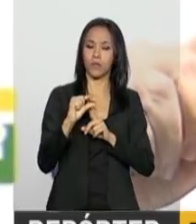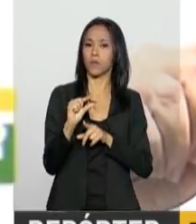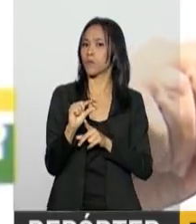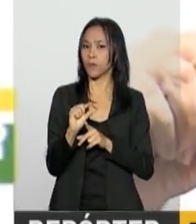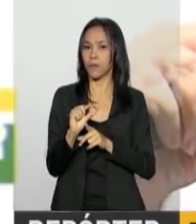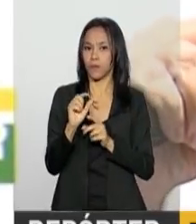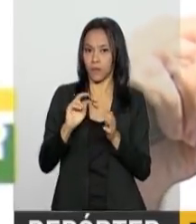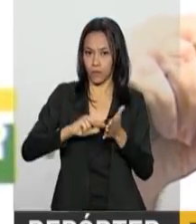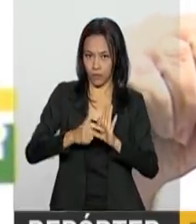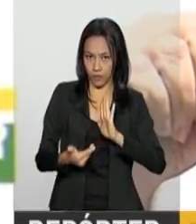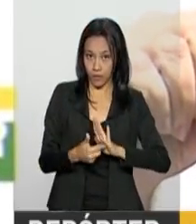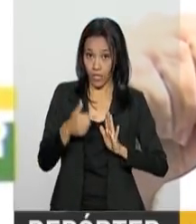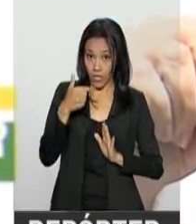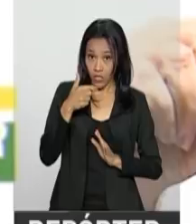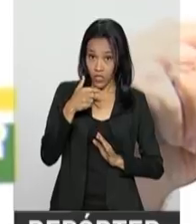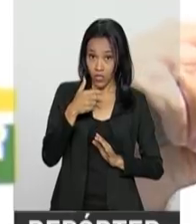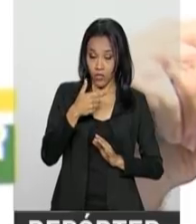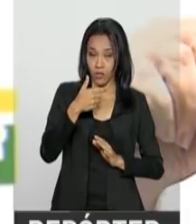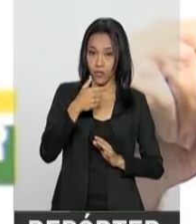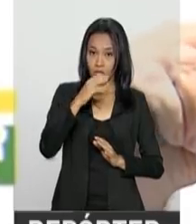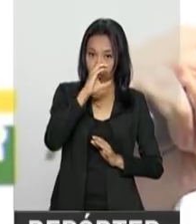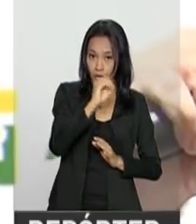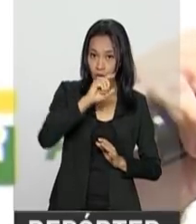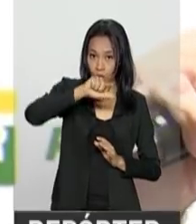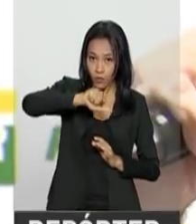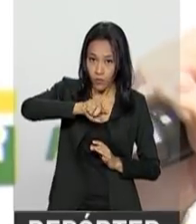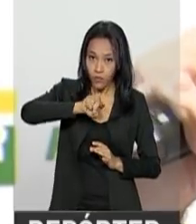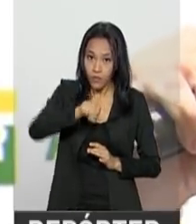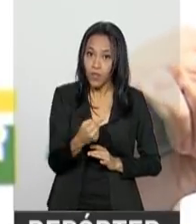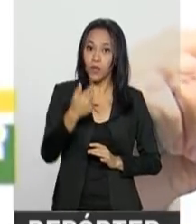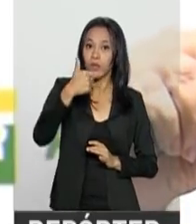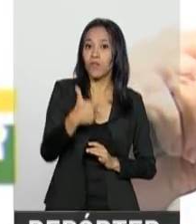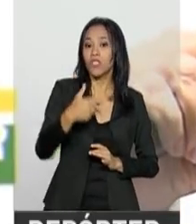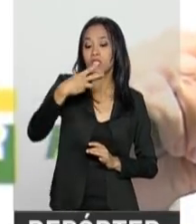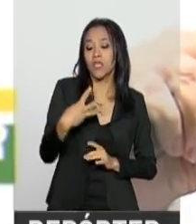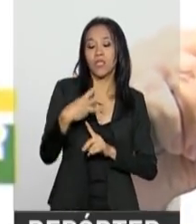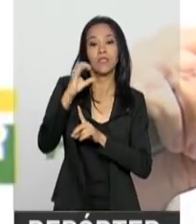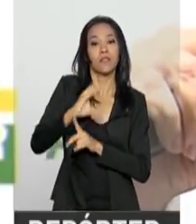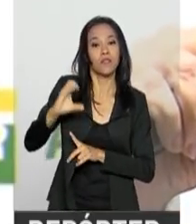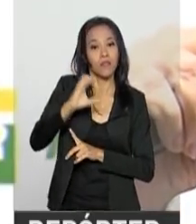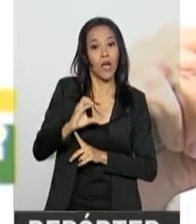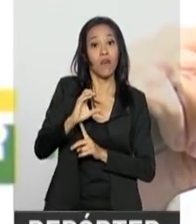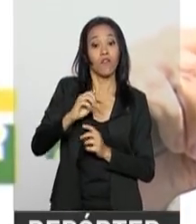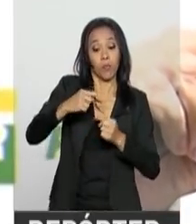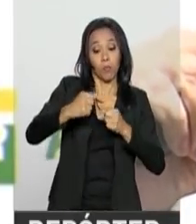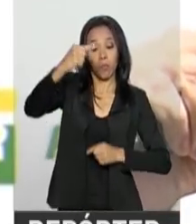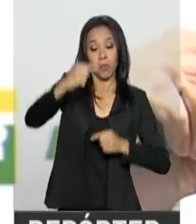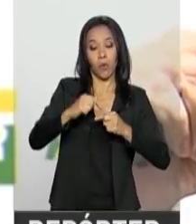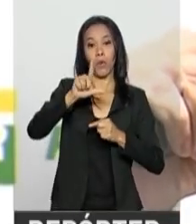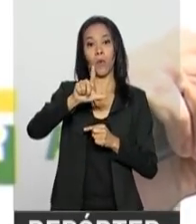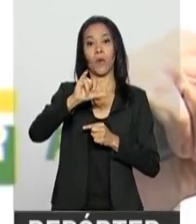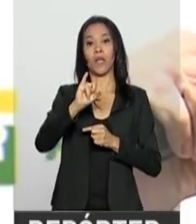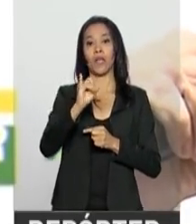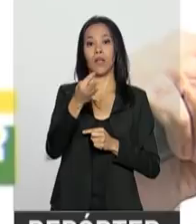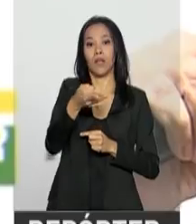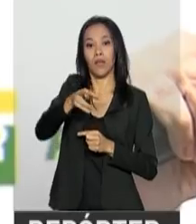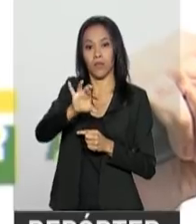23 centavos por litro, pouco acima de 23 centavos, por